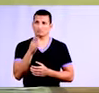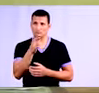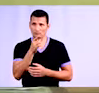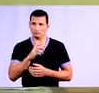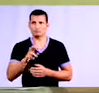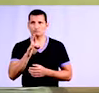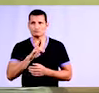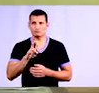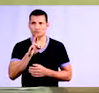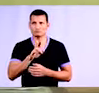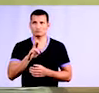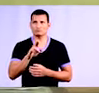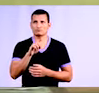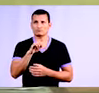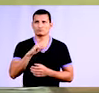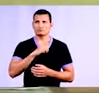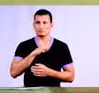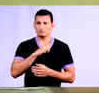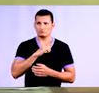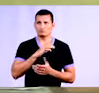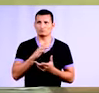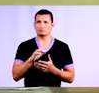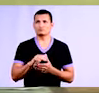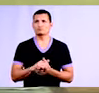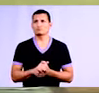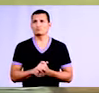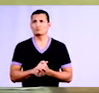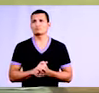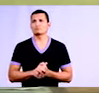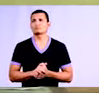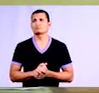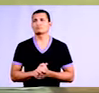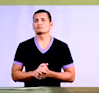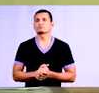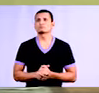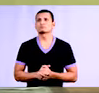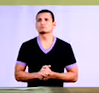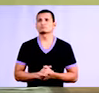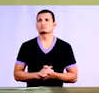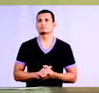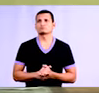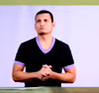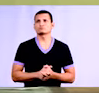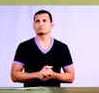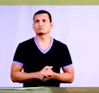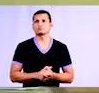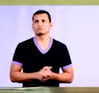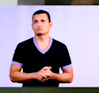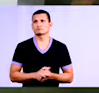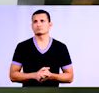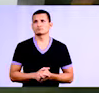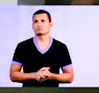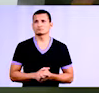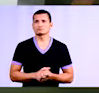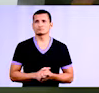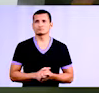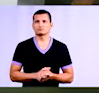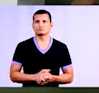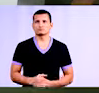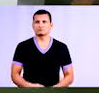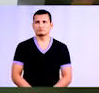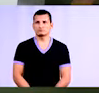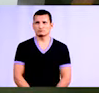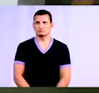ele tem um quadro correspondente àquela página que ele está usando. Para a sua disposição, não é isso? Exatamente. Isso